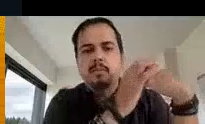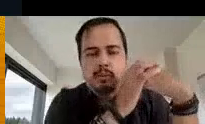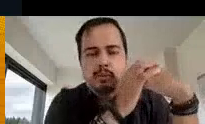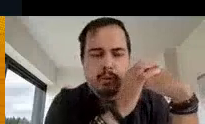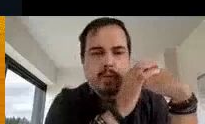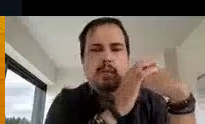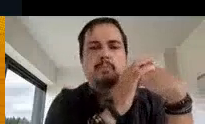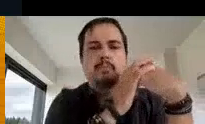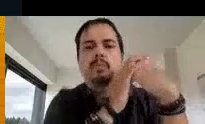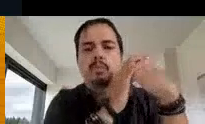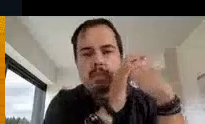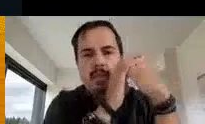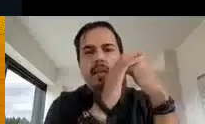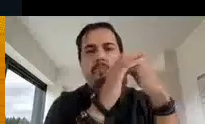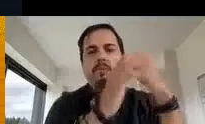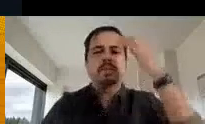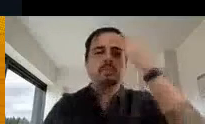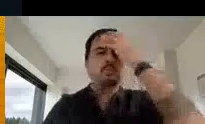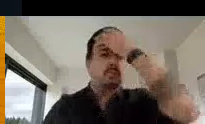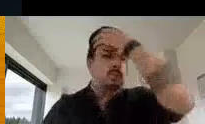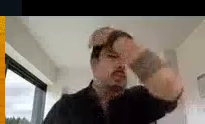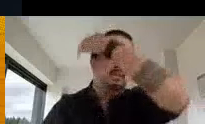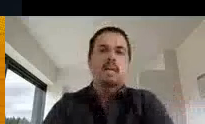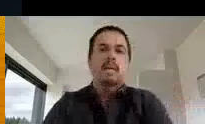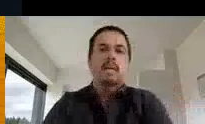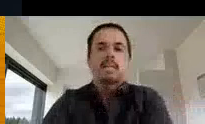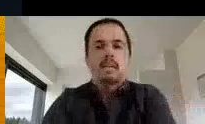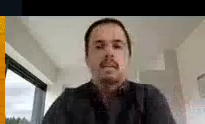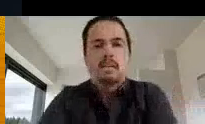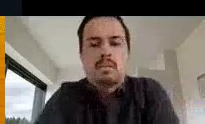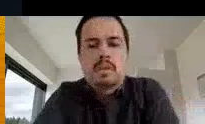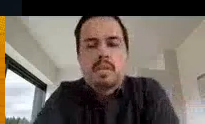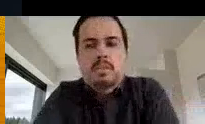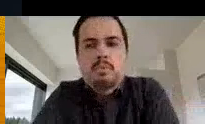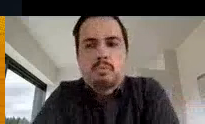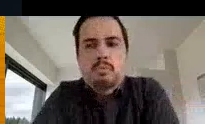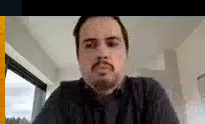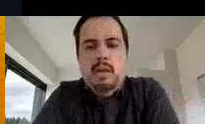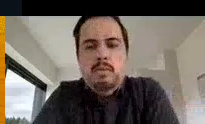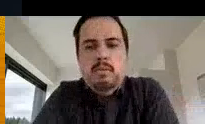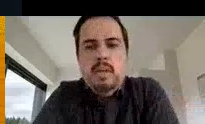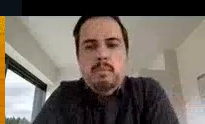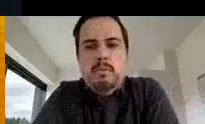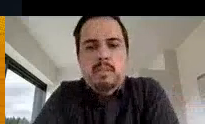de aprender, sempre é passível de evoluir, mas a pessoa tem que querer, a pessoa tem que ter as condições. Daí vem muita